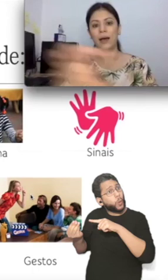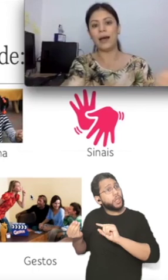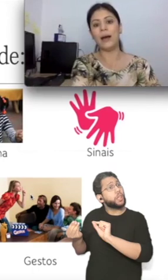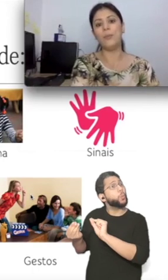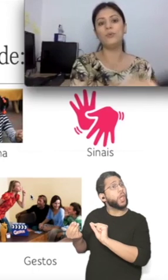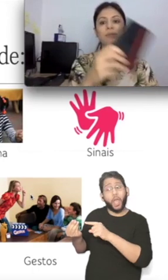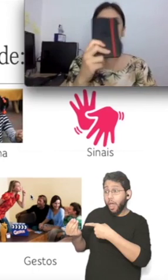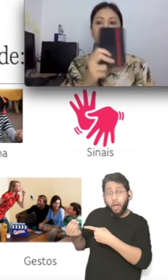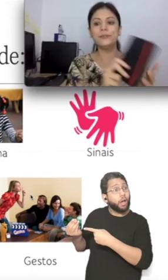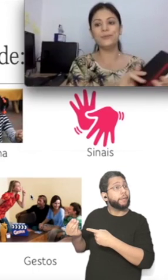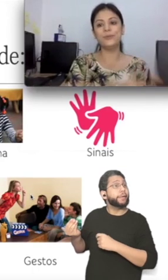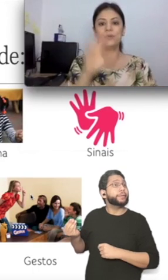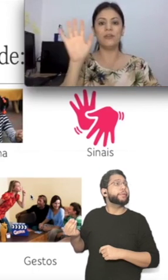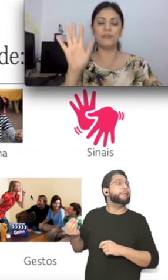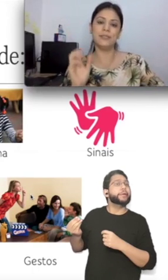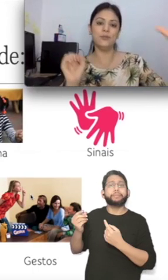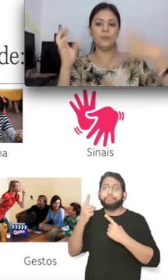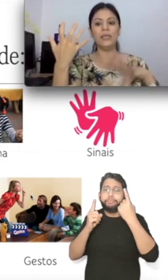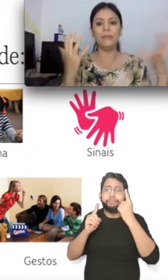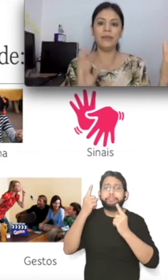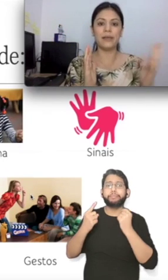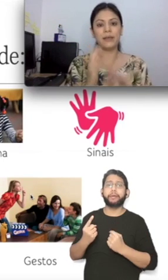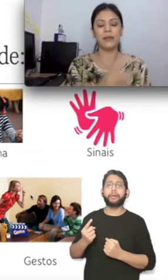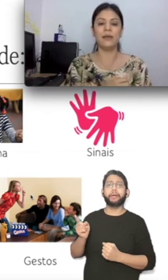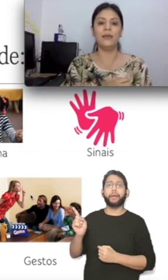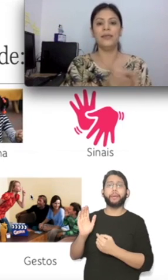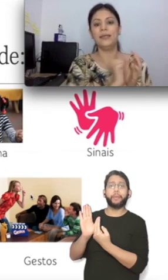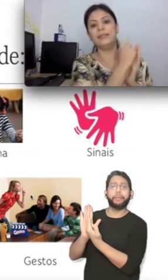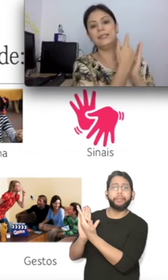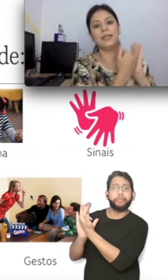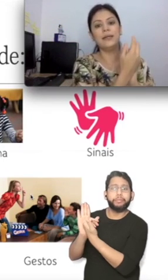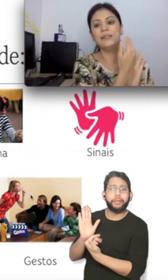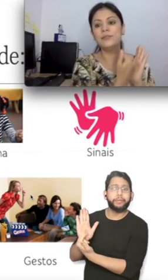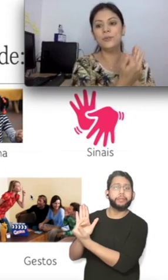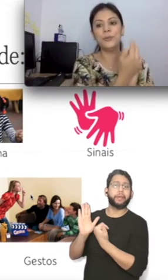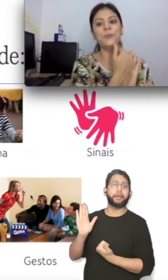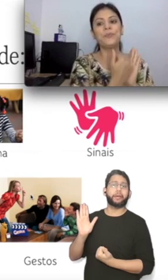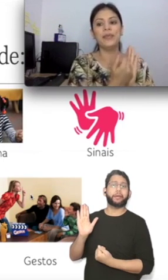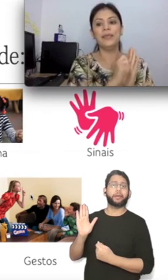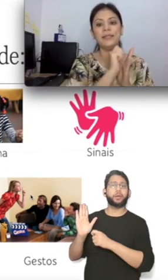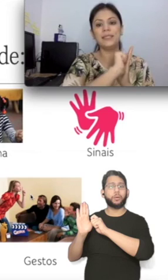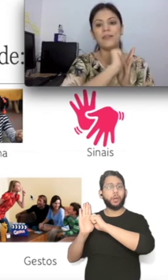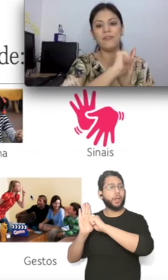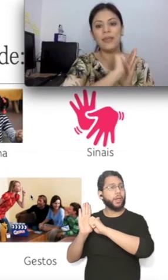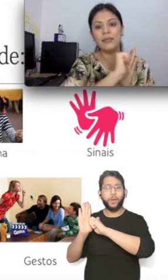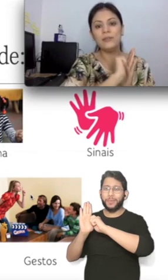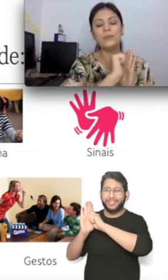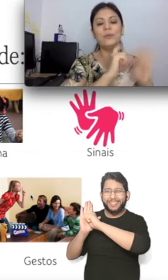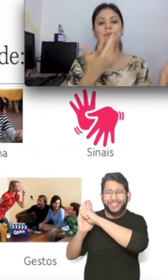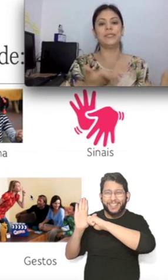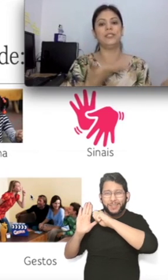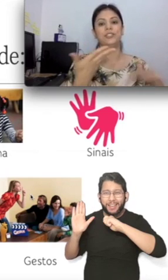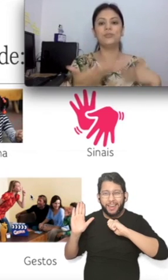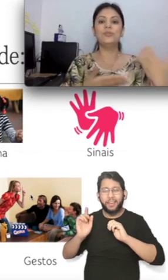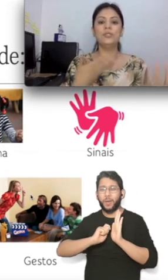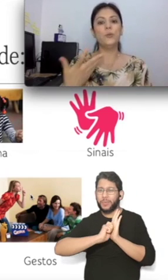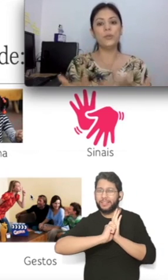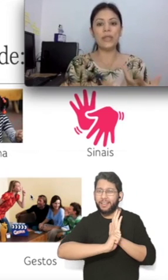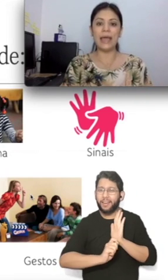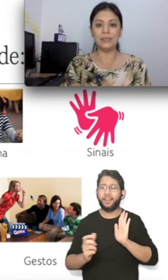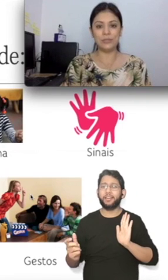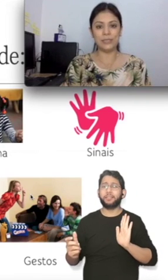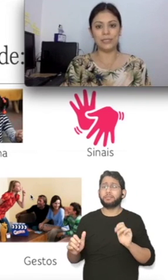ia apontando, ia fazendo mímica, ia desenhando, ia escrevendo, ou seja, tudo